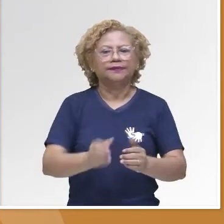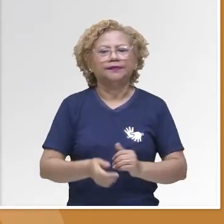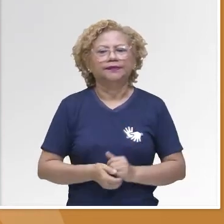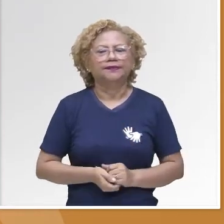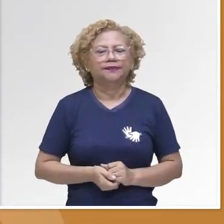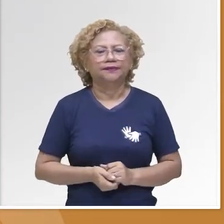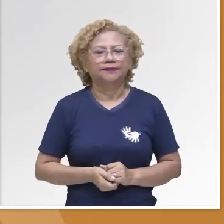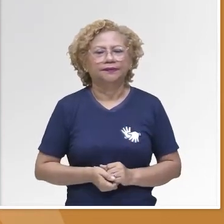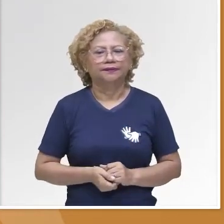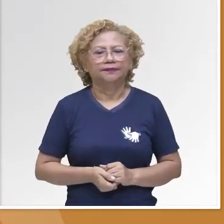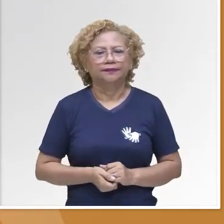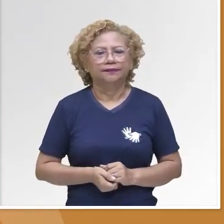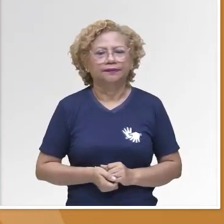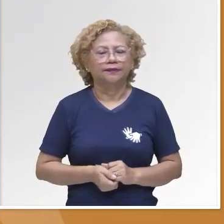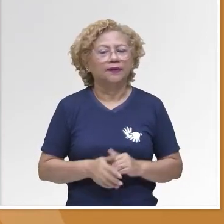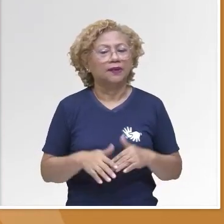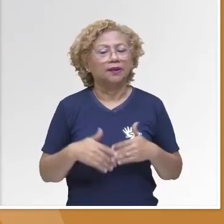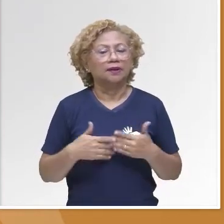aí justamente